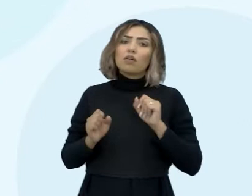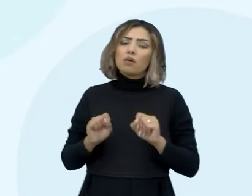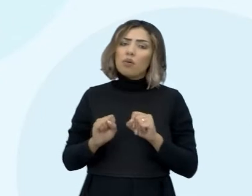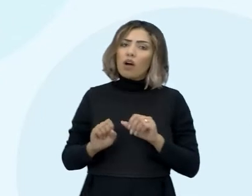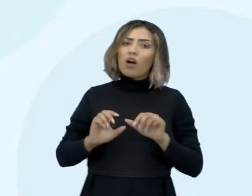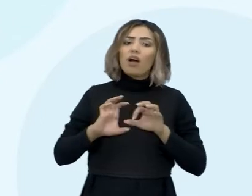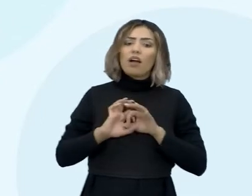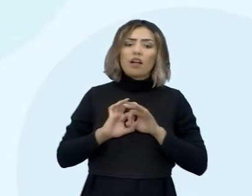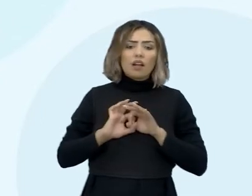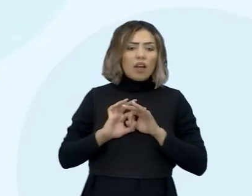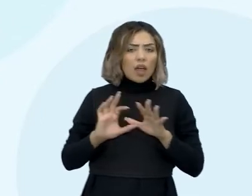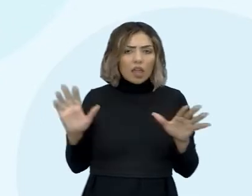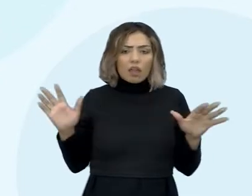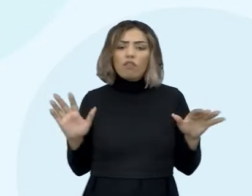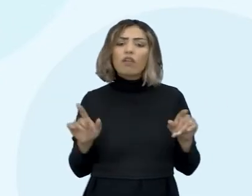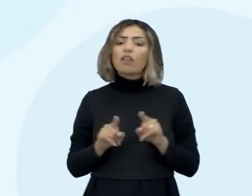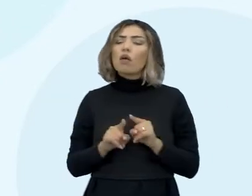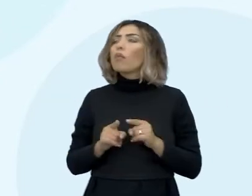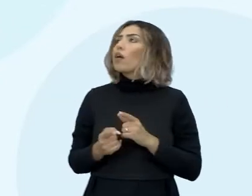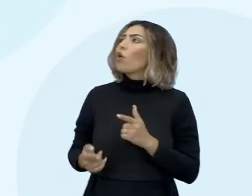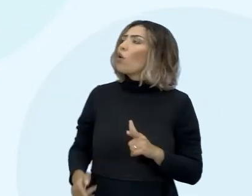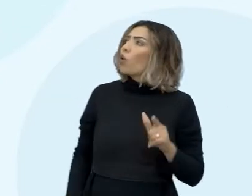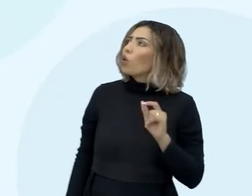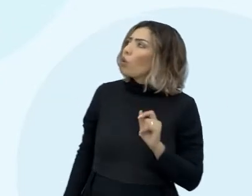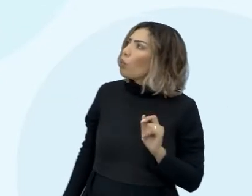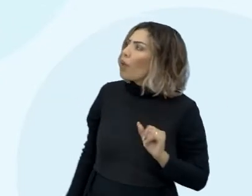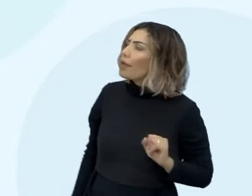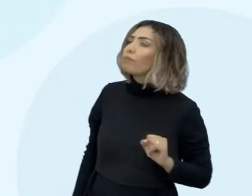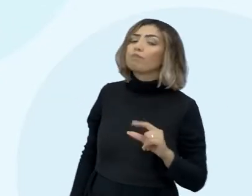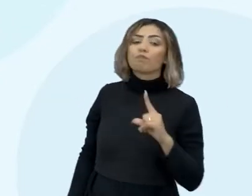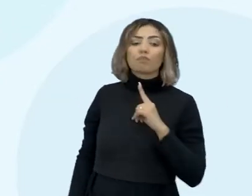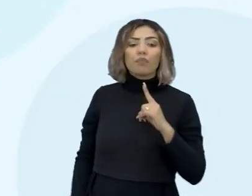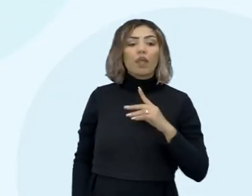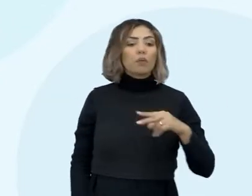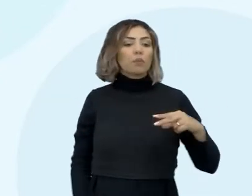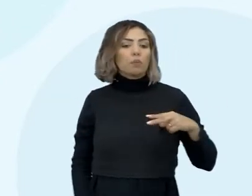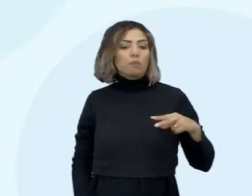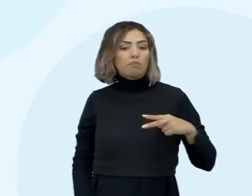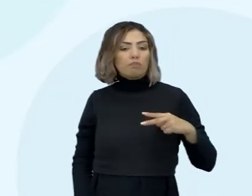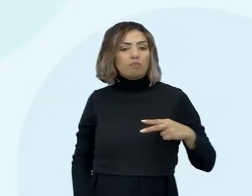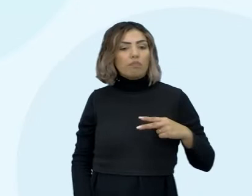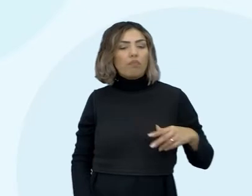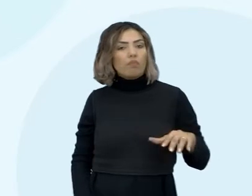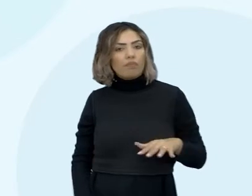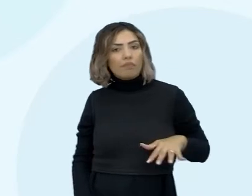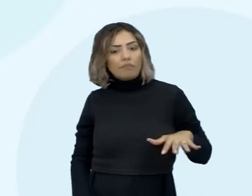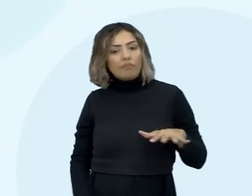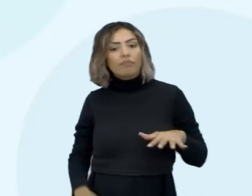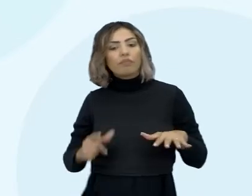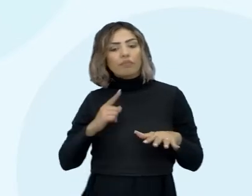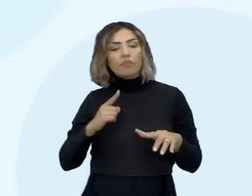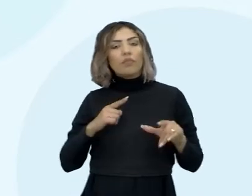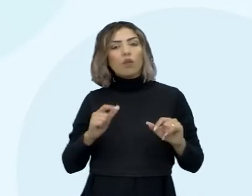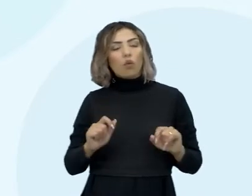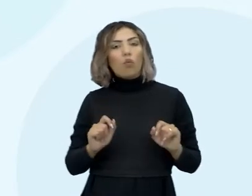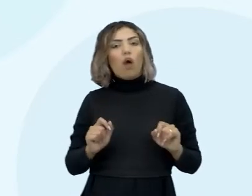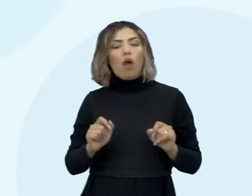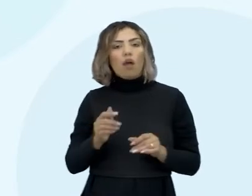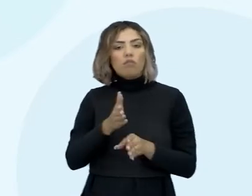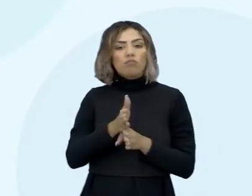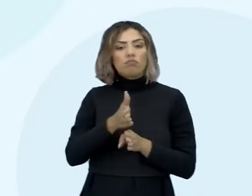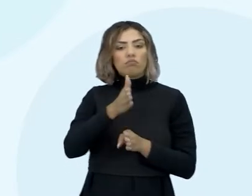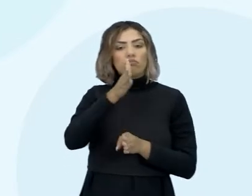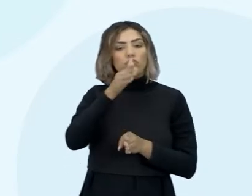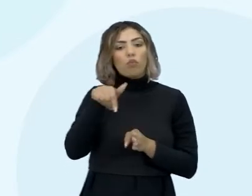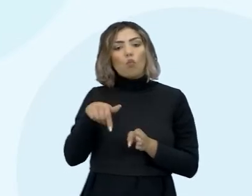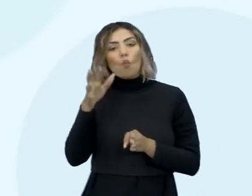Eu também coloquei um espaço privativo aqui, com uma parede que divide os